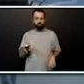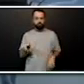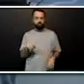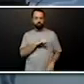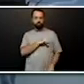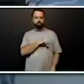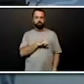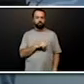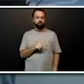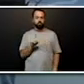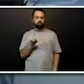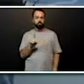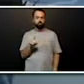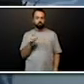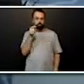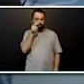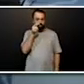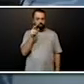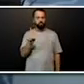105.